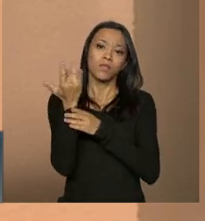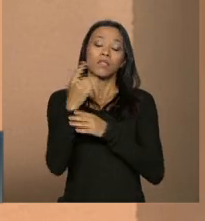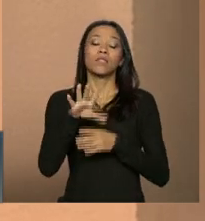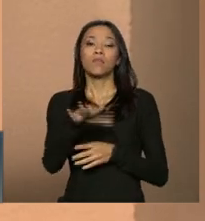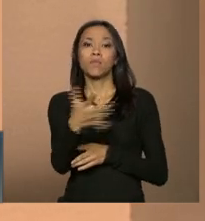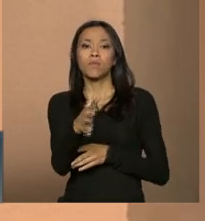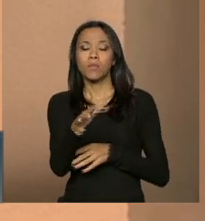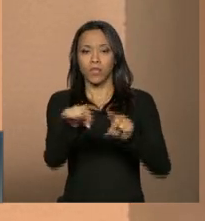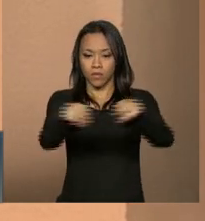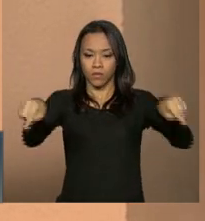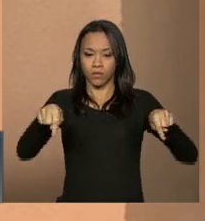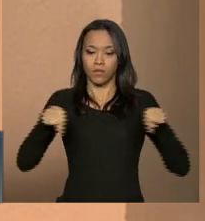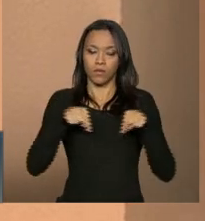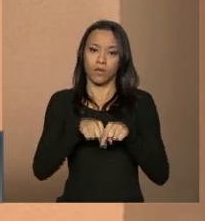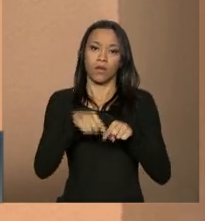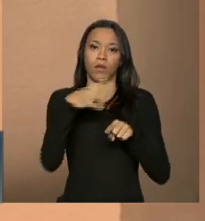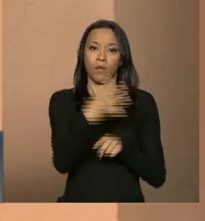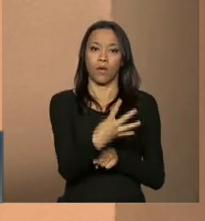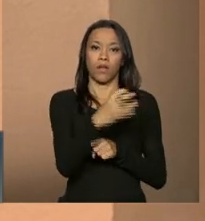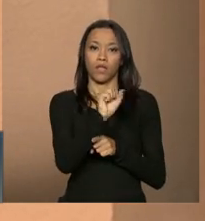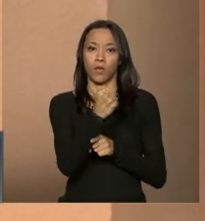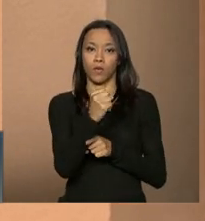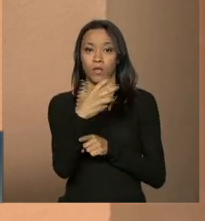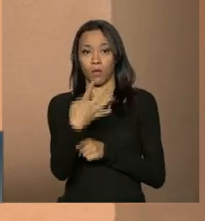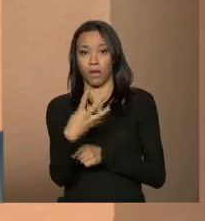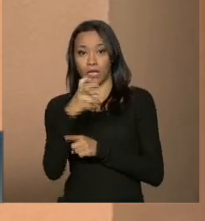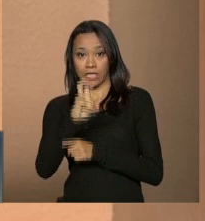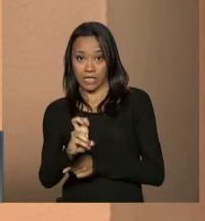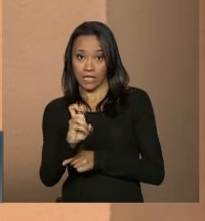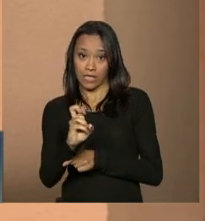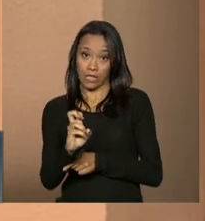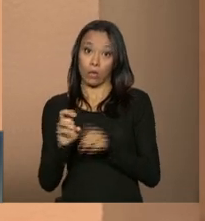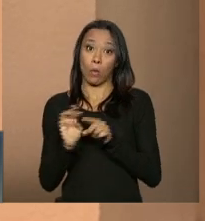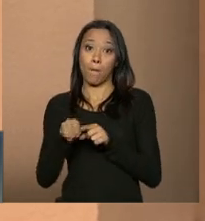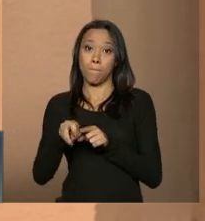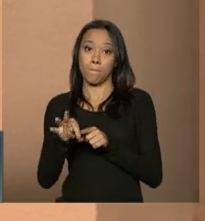45 e 48 M qu